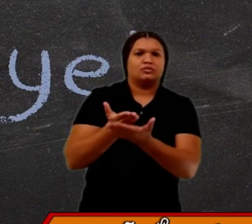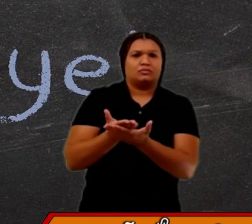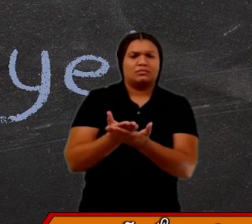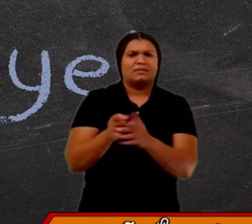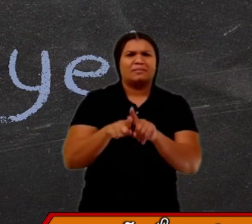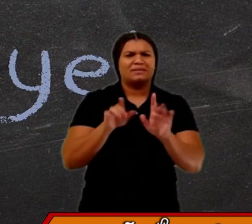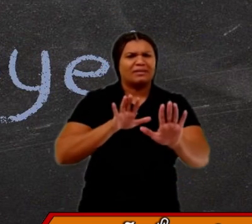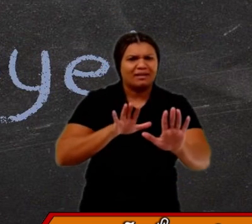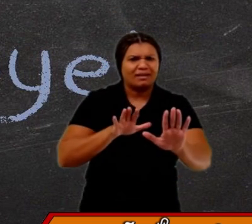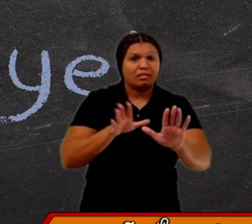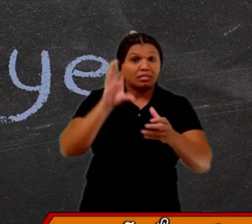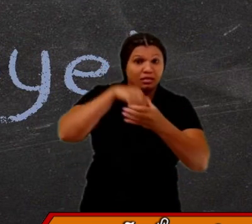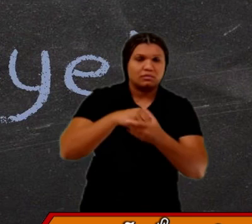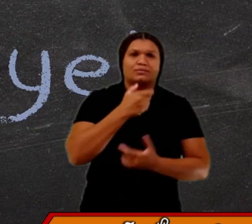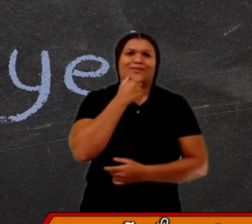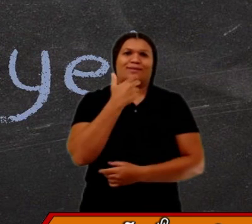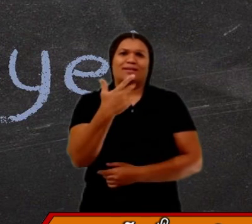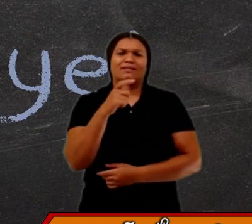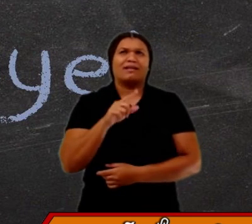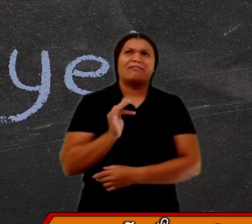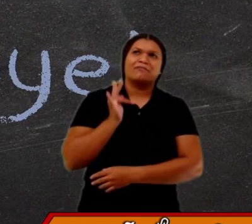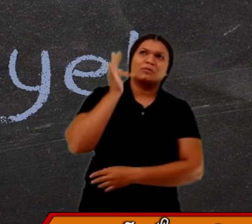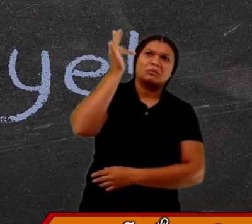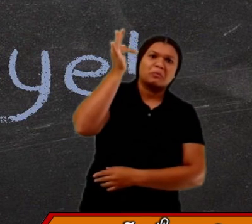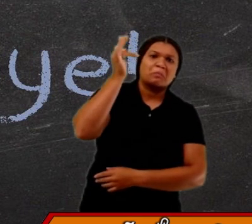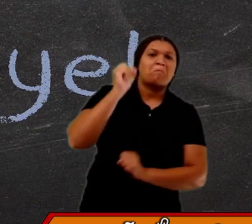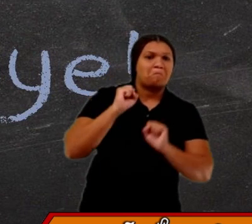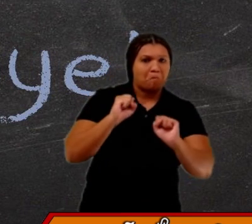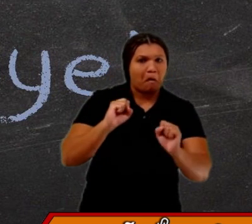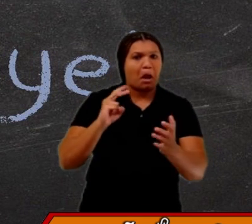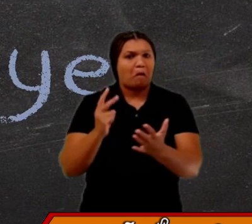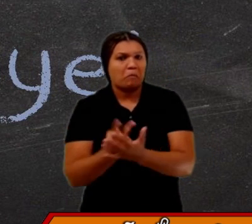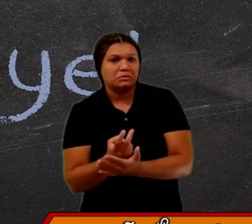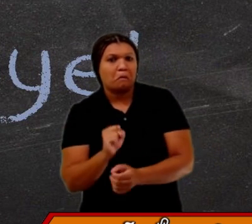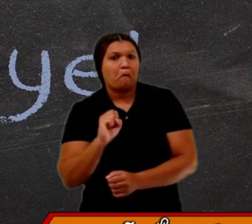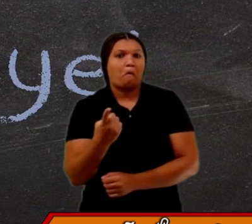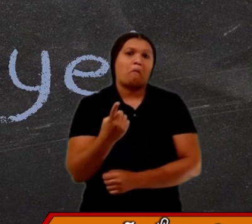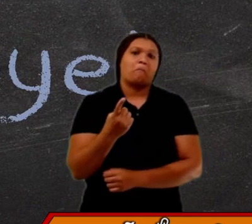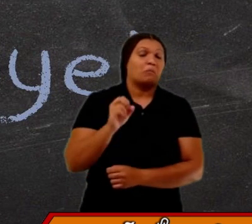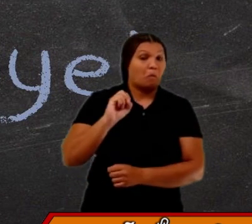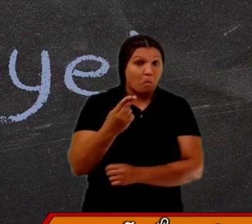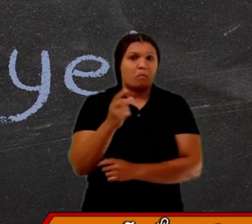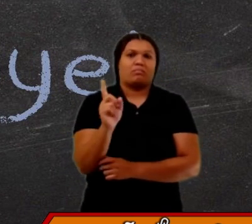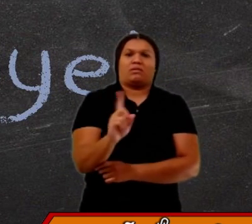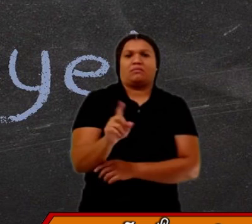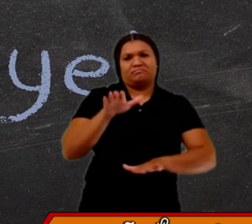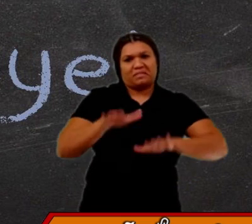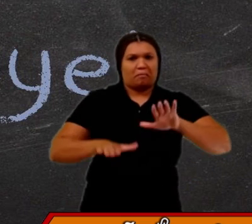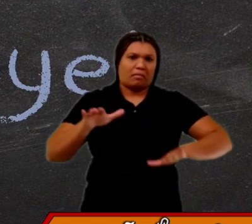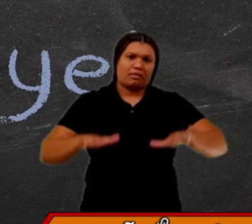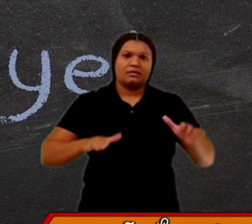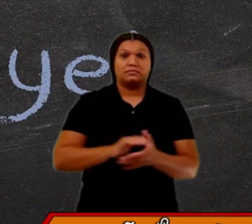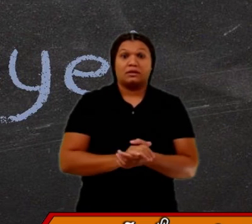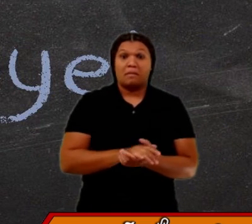inglês para para a língua inglesa é um futuro que pode vir a acontecer ou mal mas se você usa o